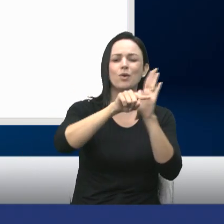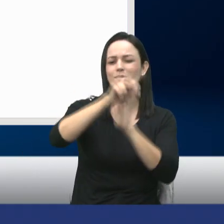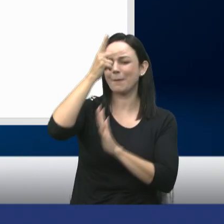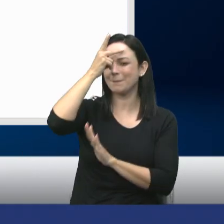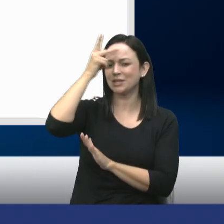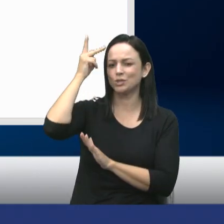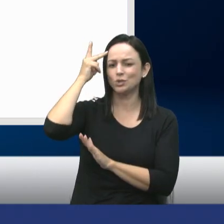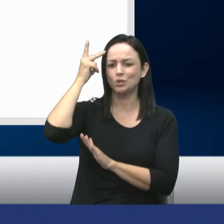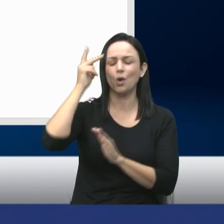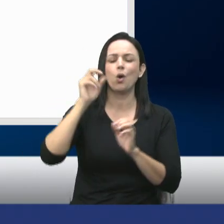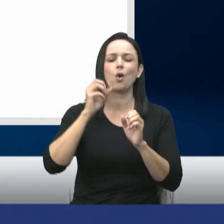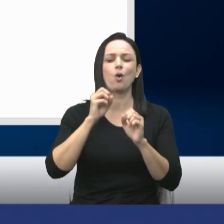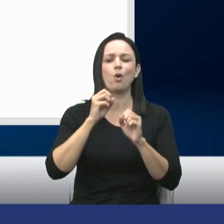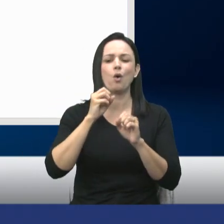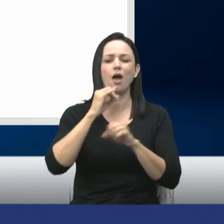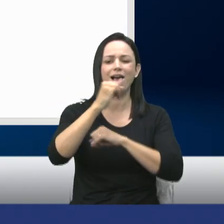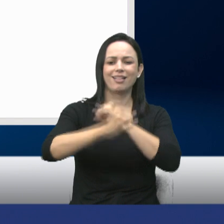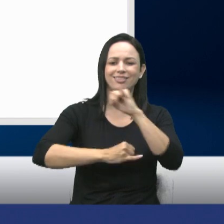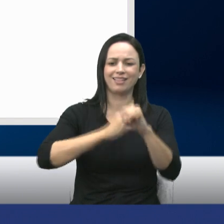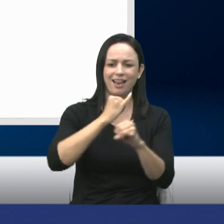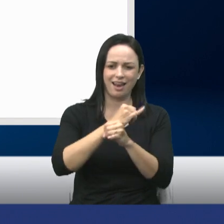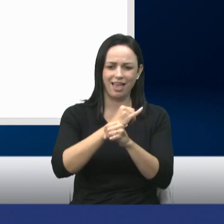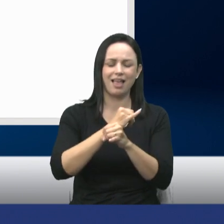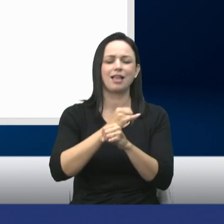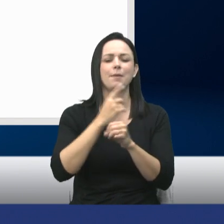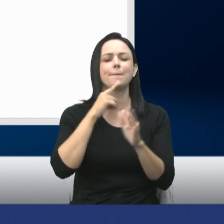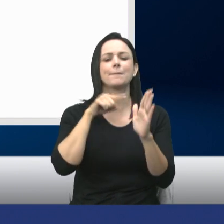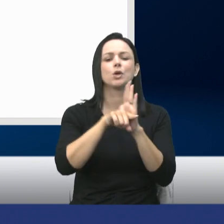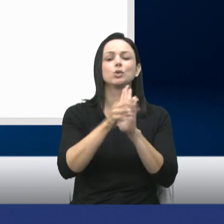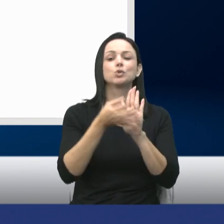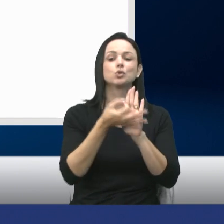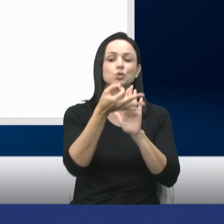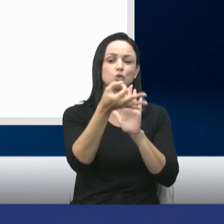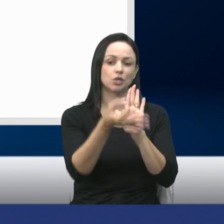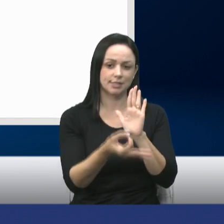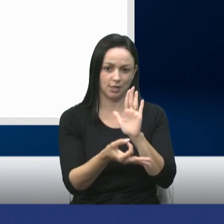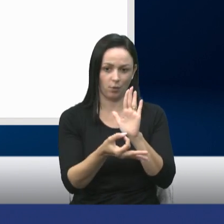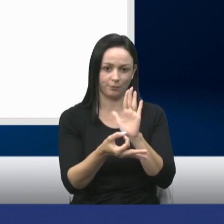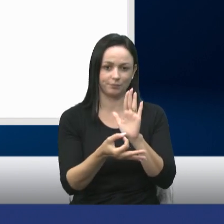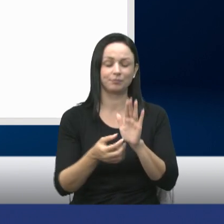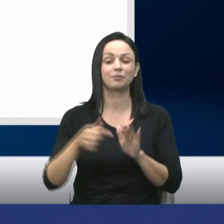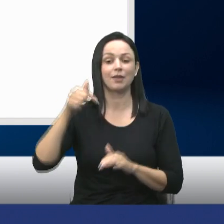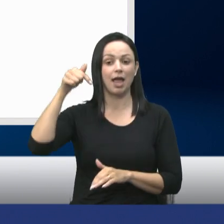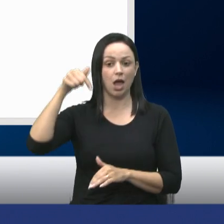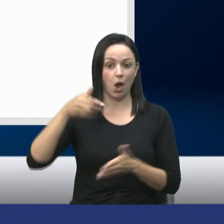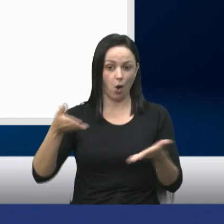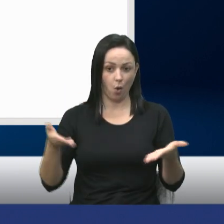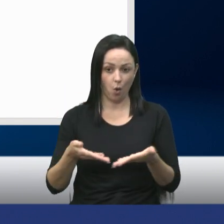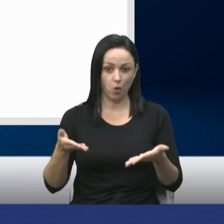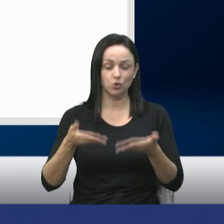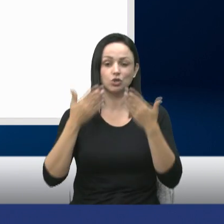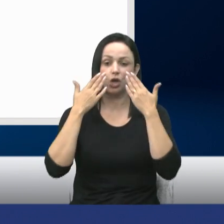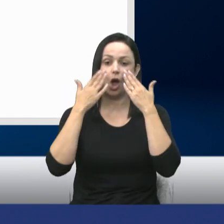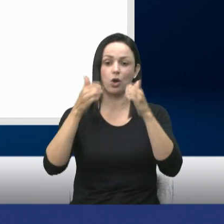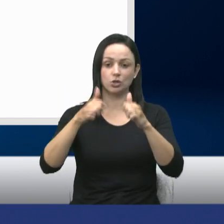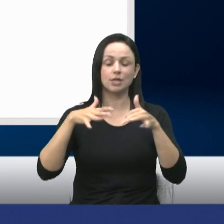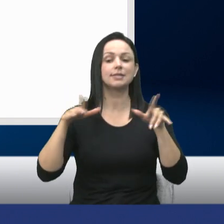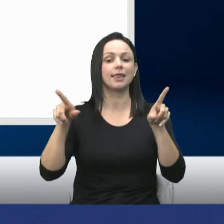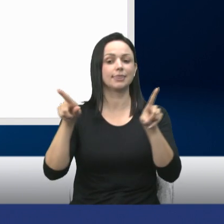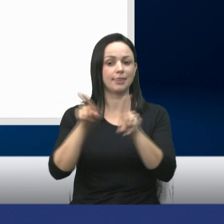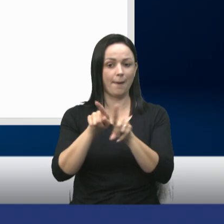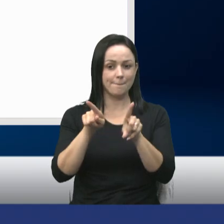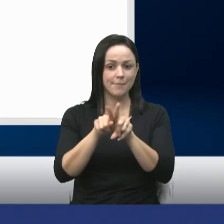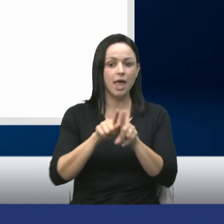coletou sugestões da população. Nessa audiência, a gente está aqui para ouvir também as